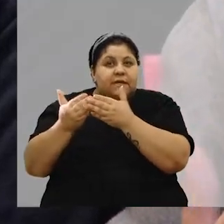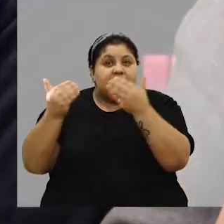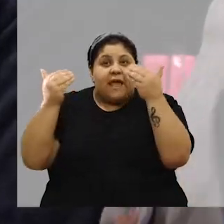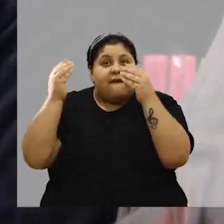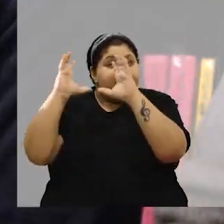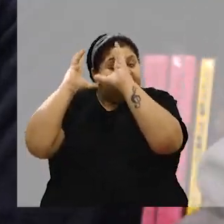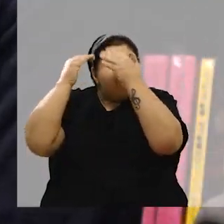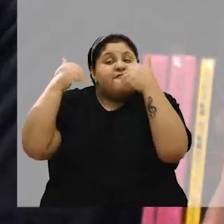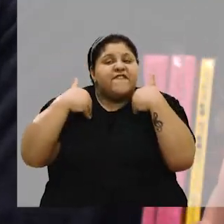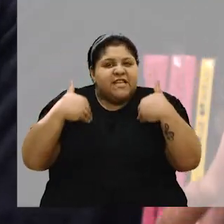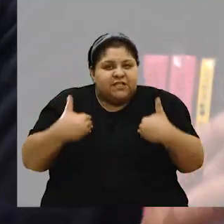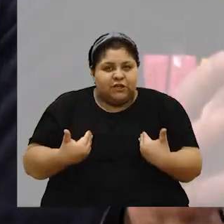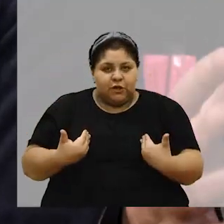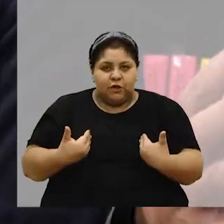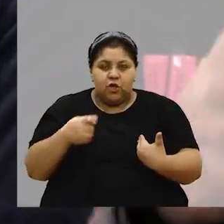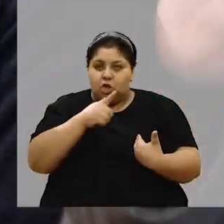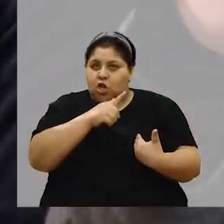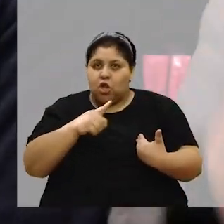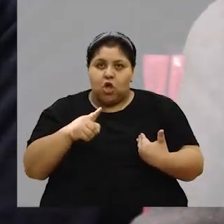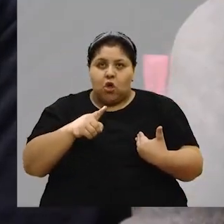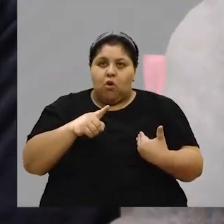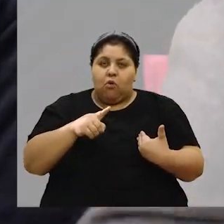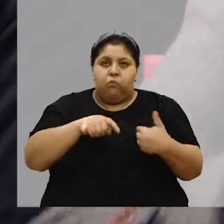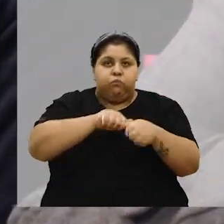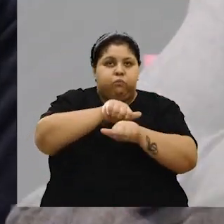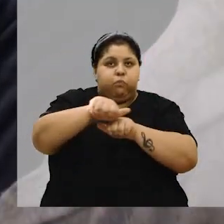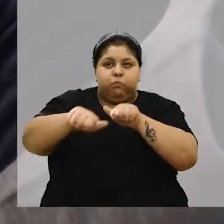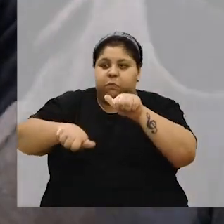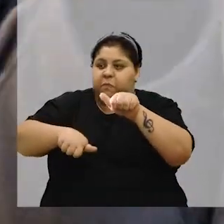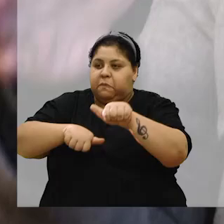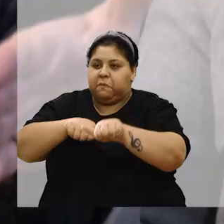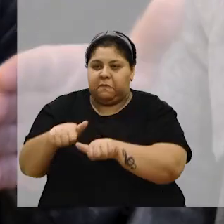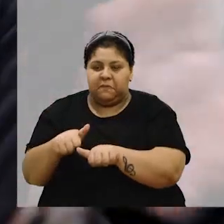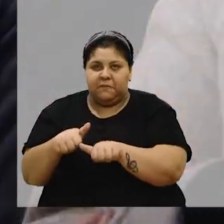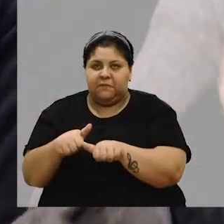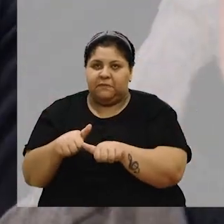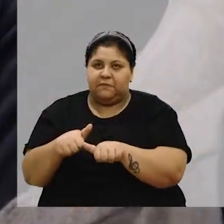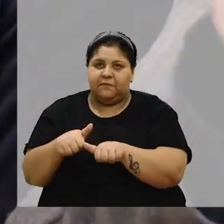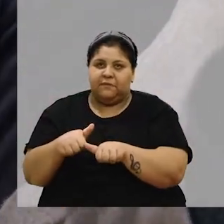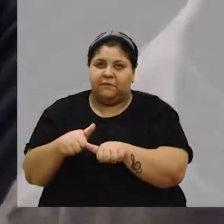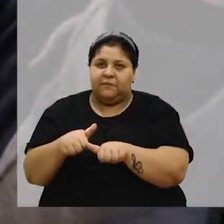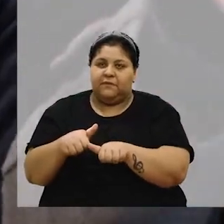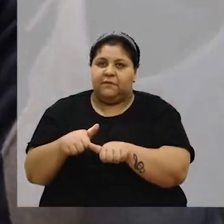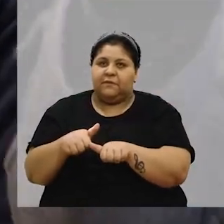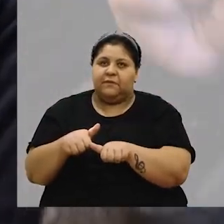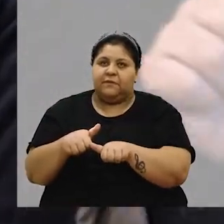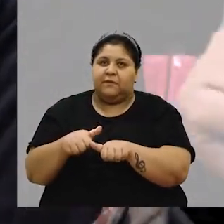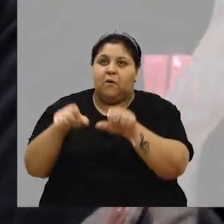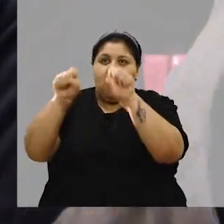cérebro, enfim, que é físico, né? Nós somos físicos, nós ainda não viramos um